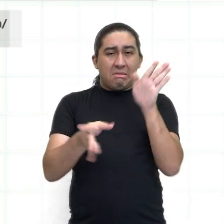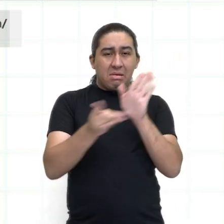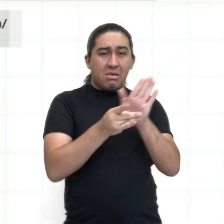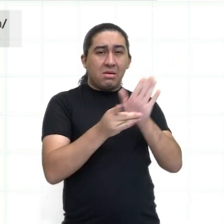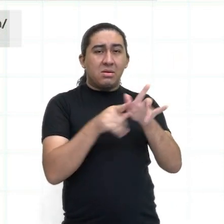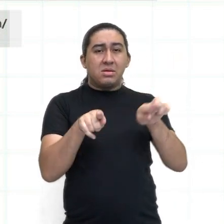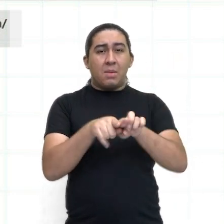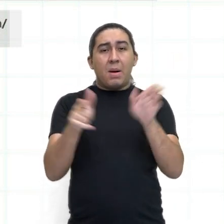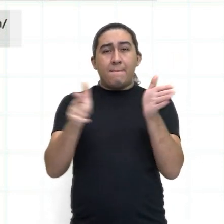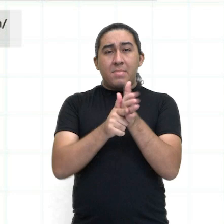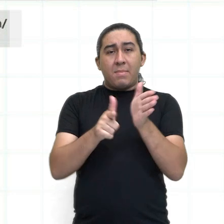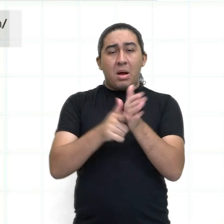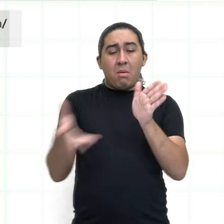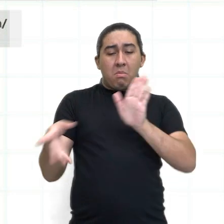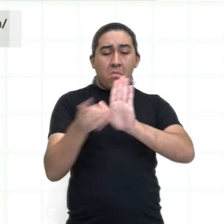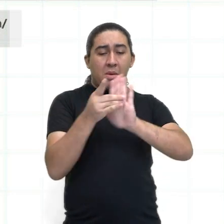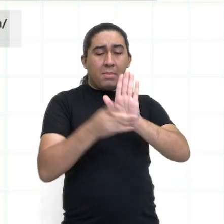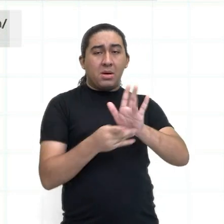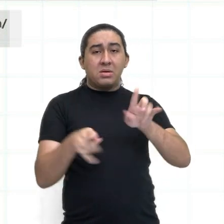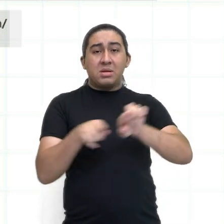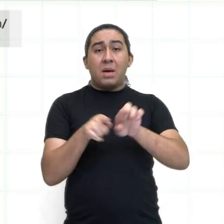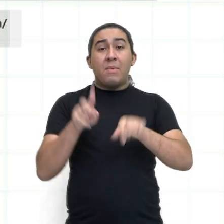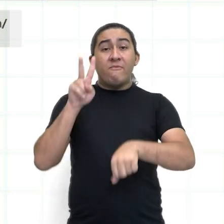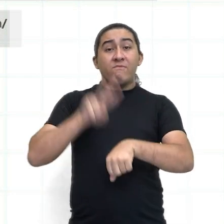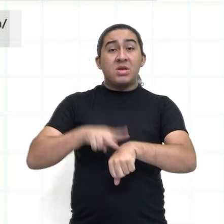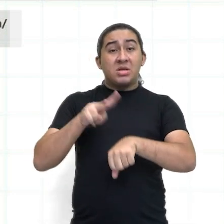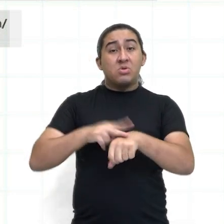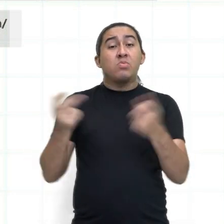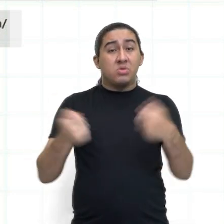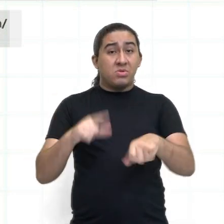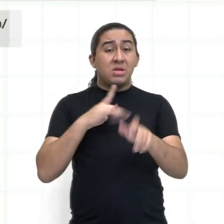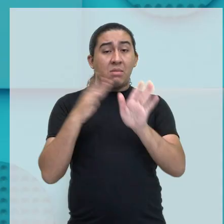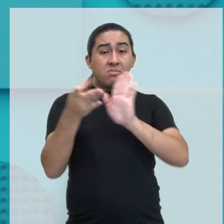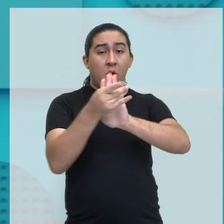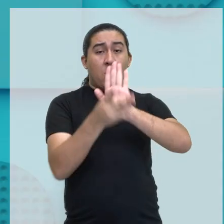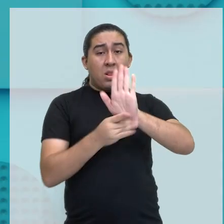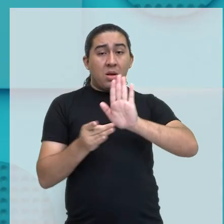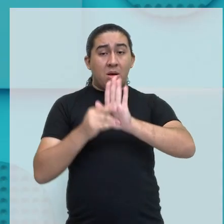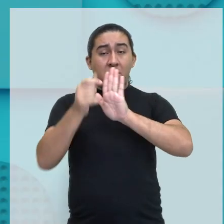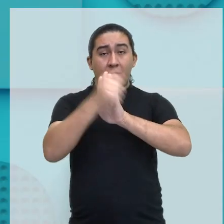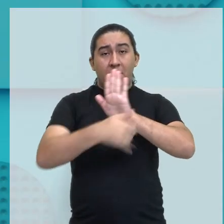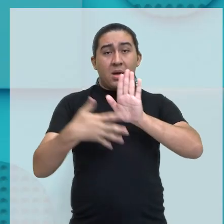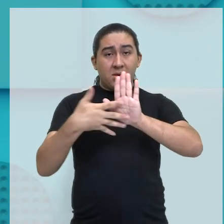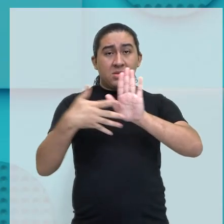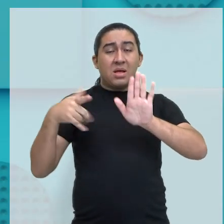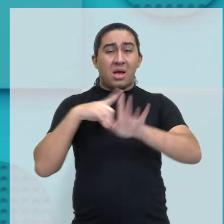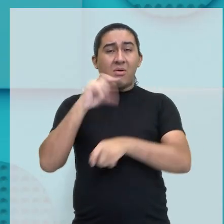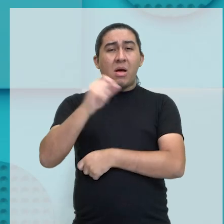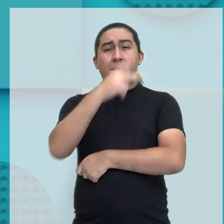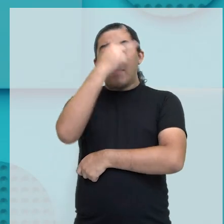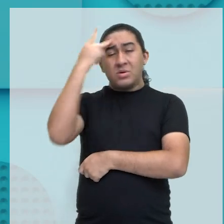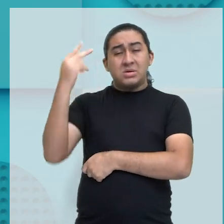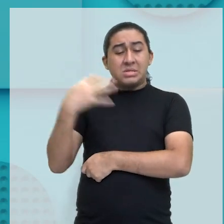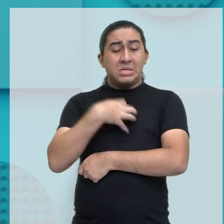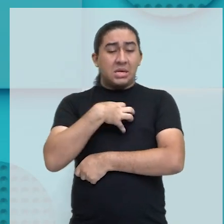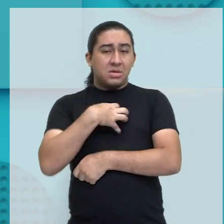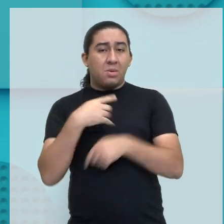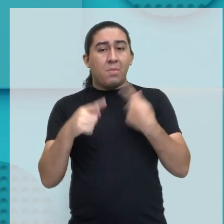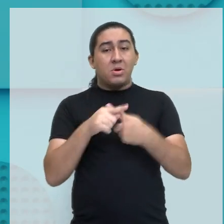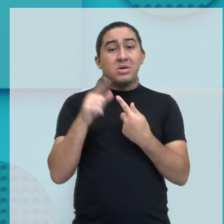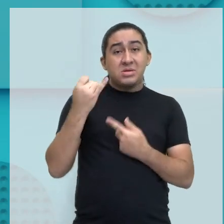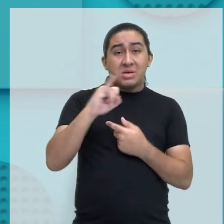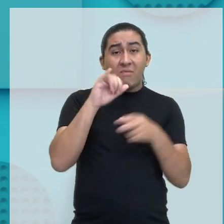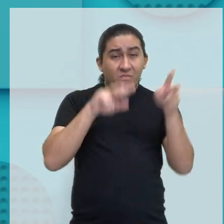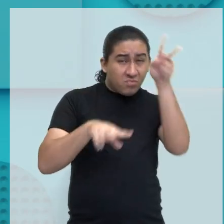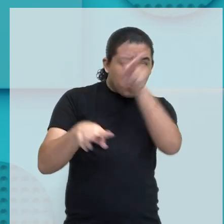madeira, pedaços de jornais, e aí até pedaços de vidro eles vão colar. Então, eles causam essa sensação tátil, porque